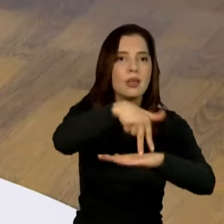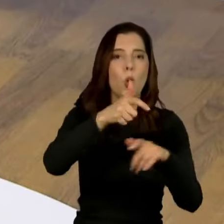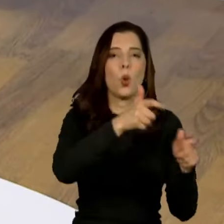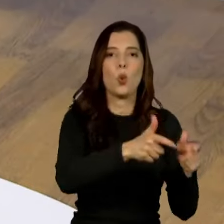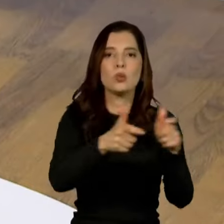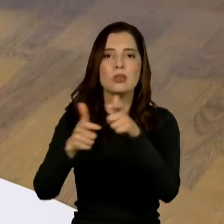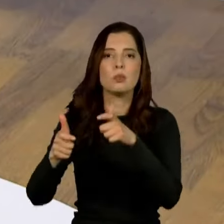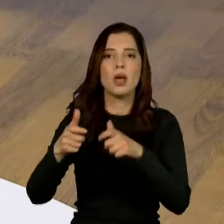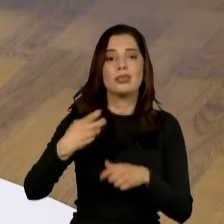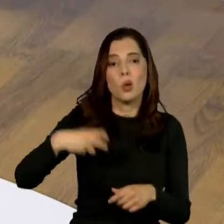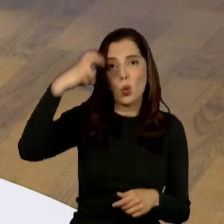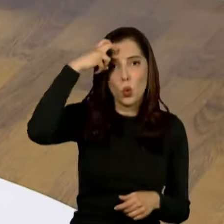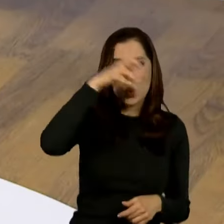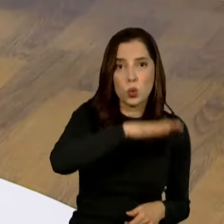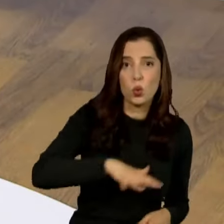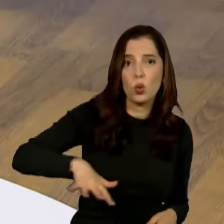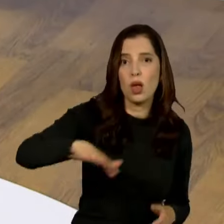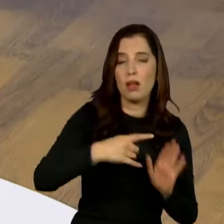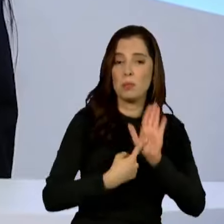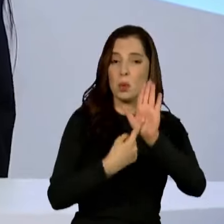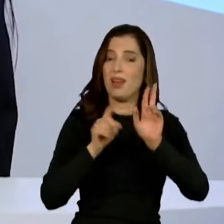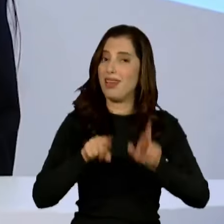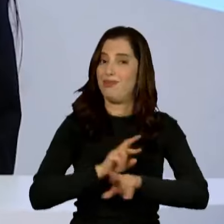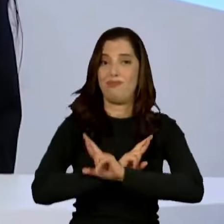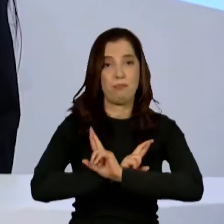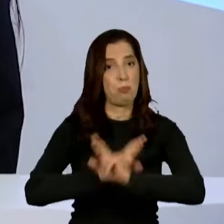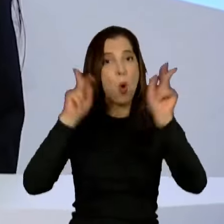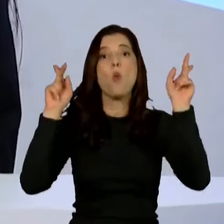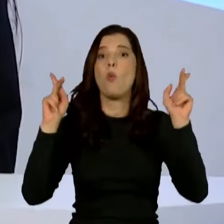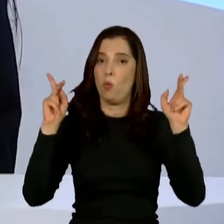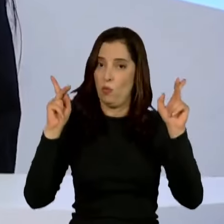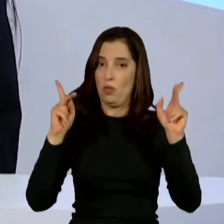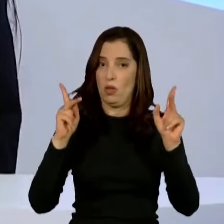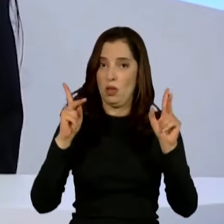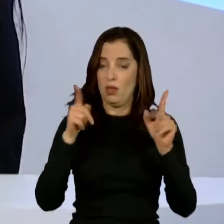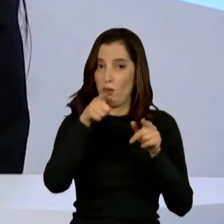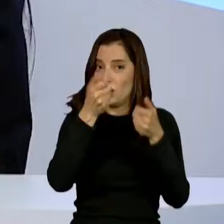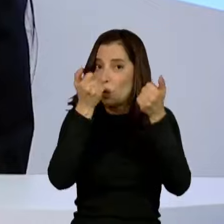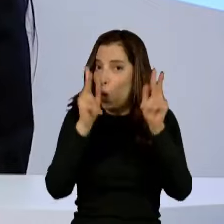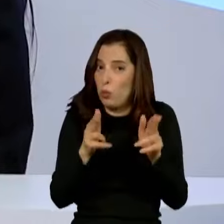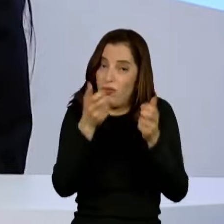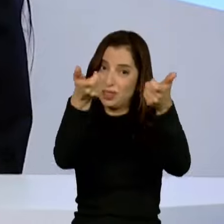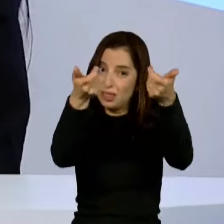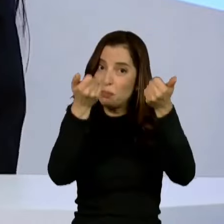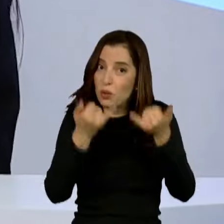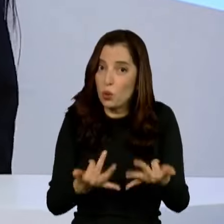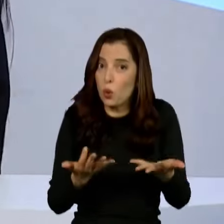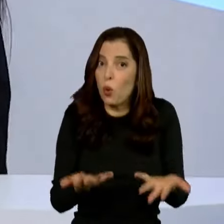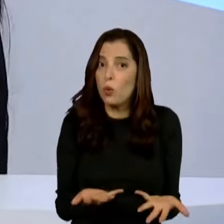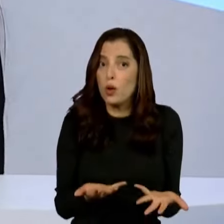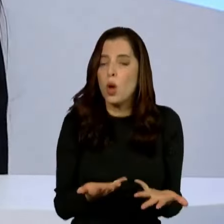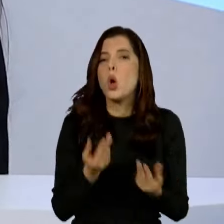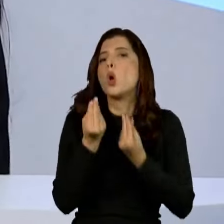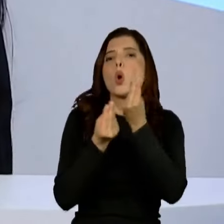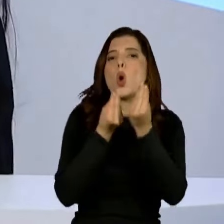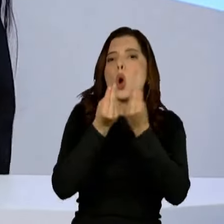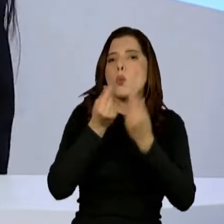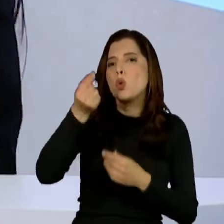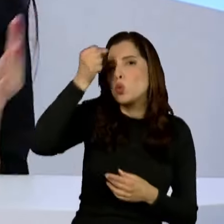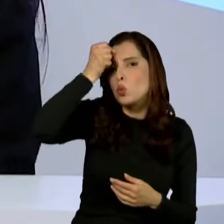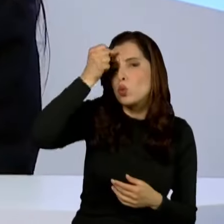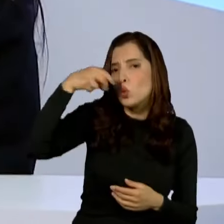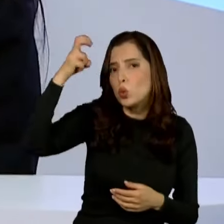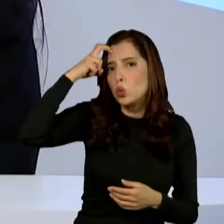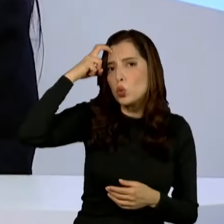marcador dessa diferença, como você estava comentando. Então, eu queria ouvir um pouco mais de você sobre essa cultura também como um marcador de